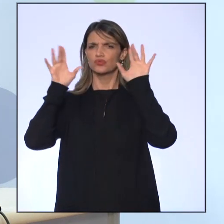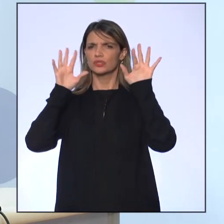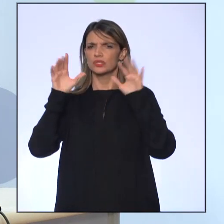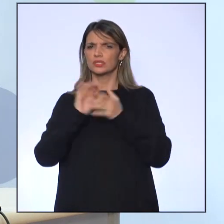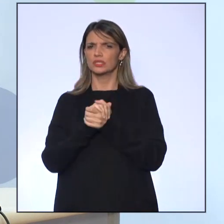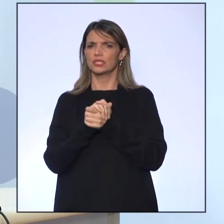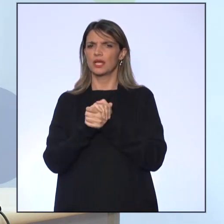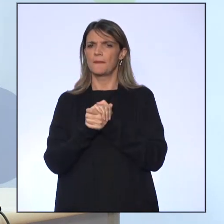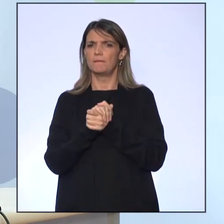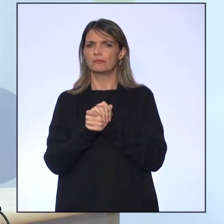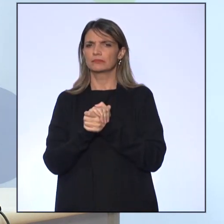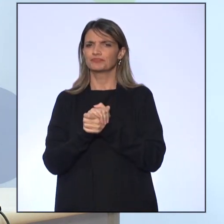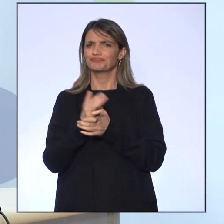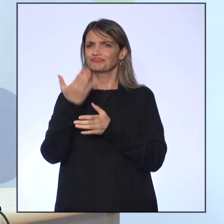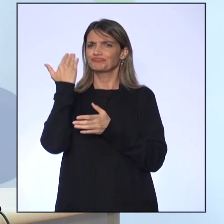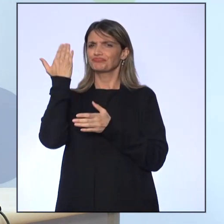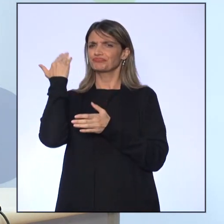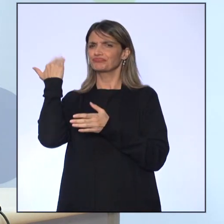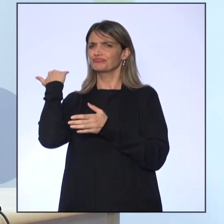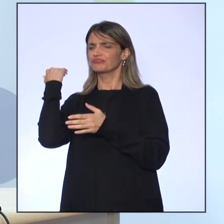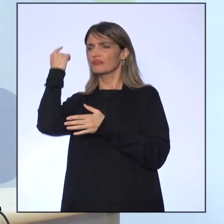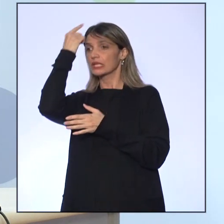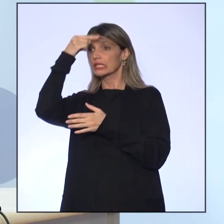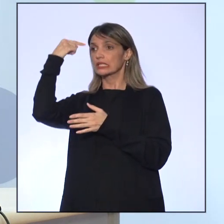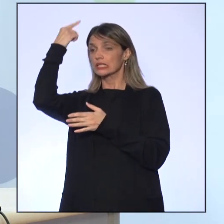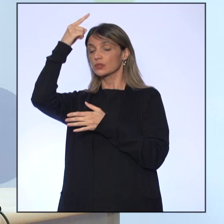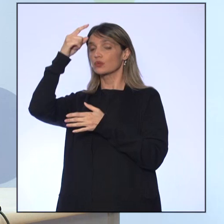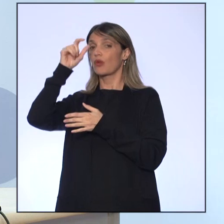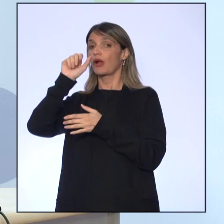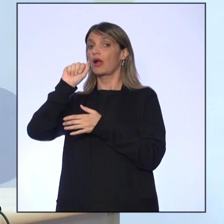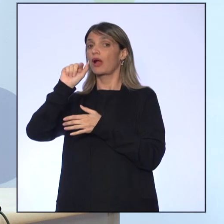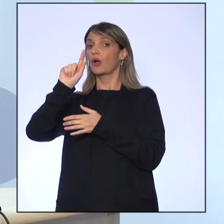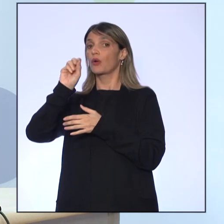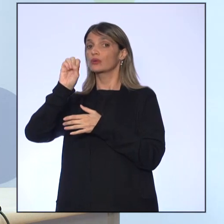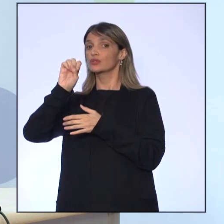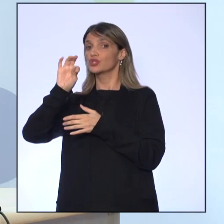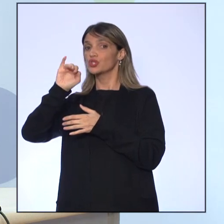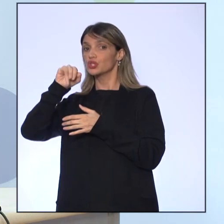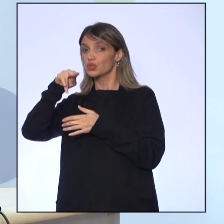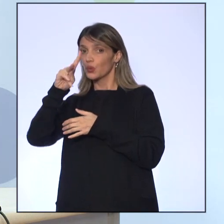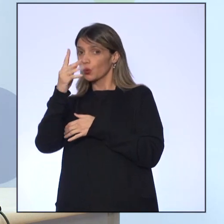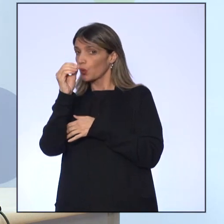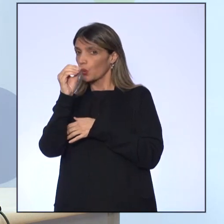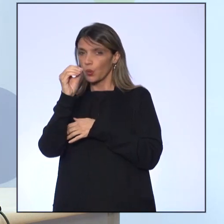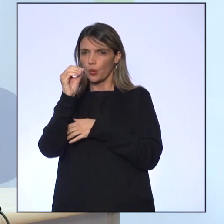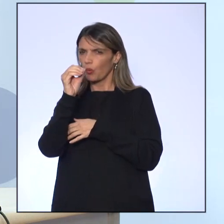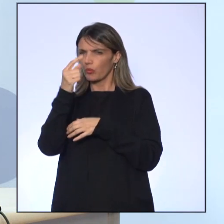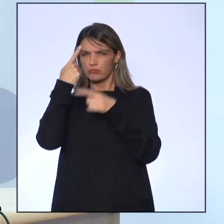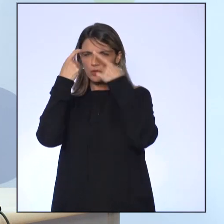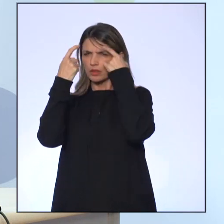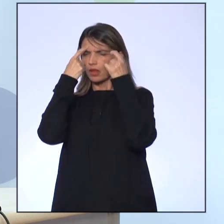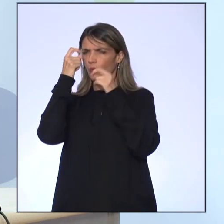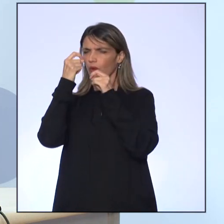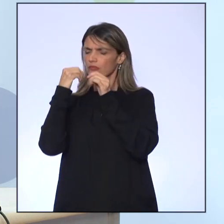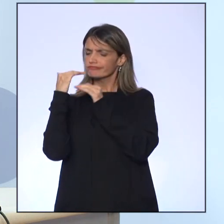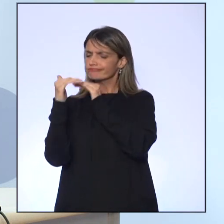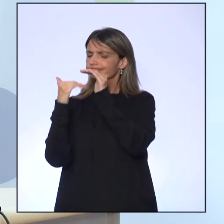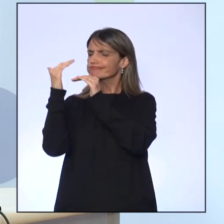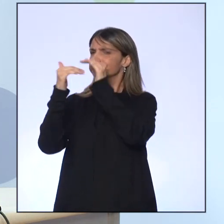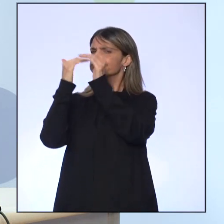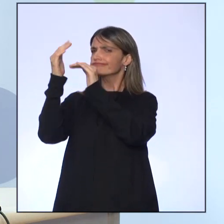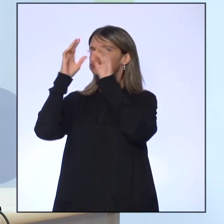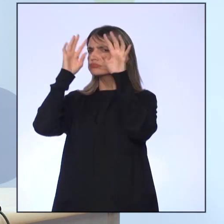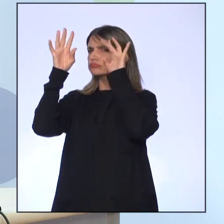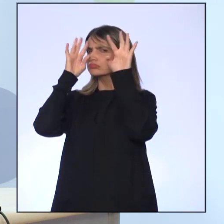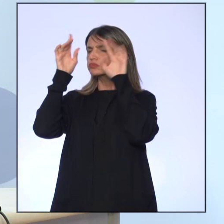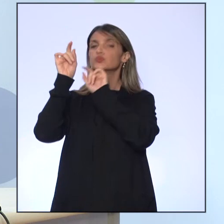alguns princípios lá de Santo Agostinho, ele vai trabalhar com a ideia, ele vai desenvolver a teoria